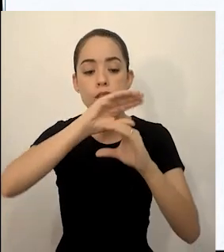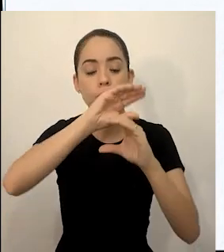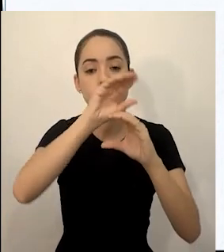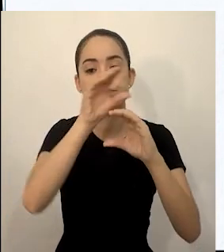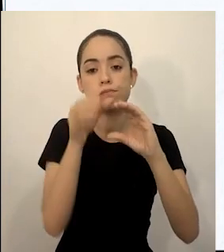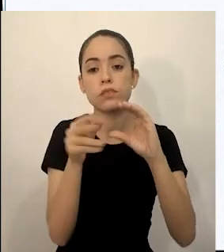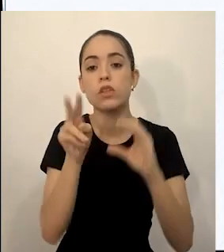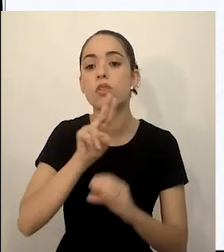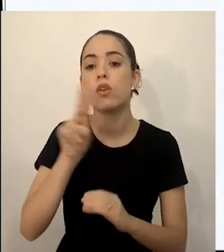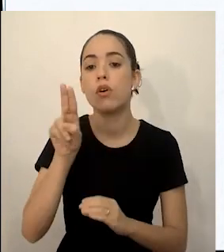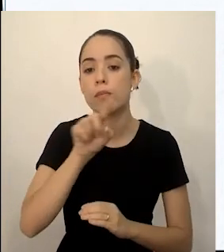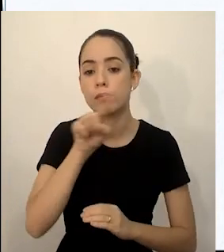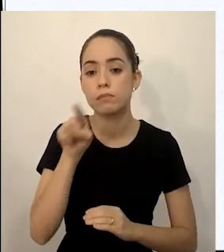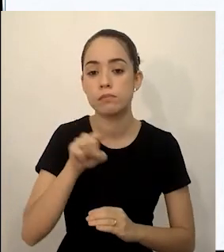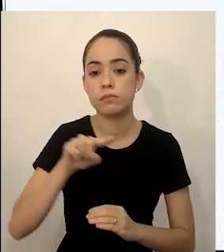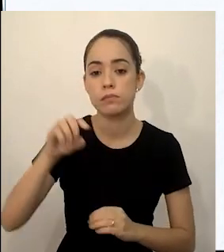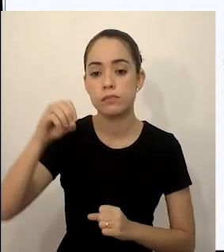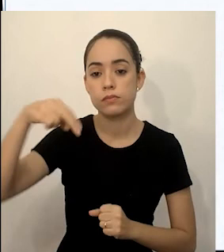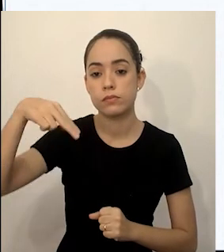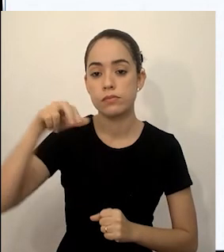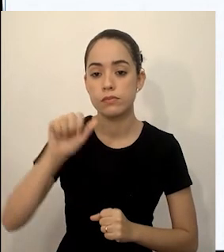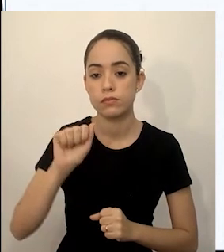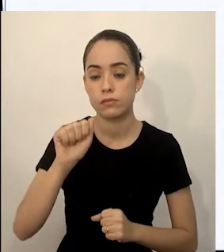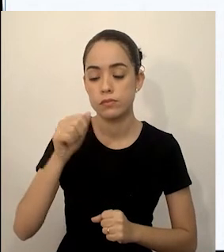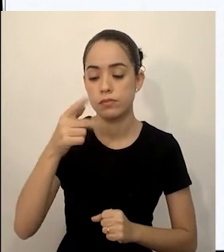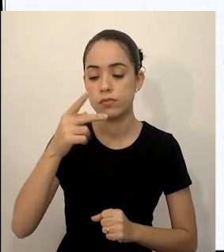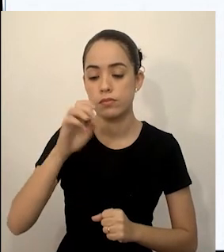modo, a zona pelúcida.